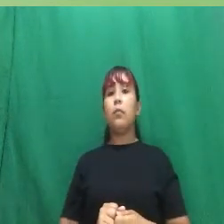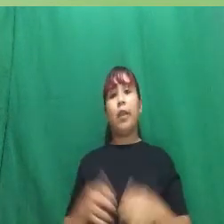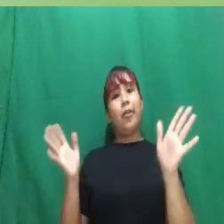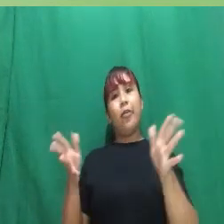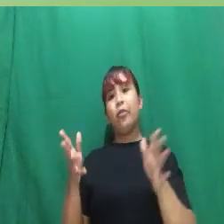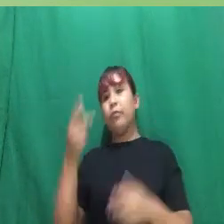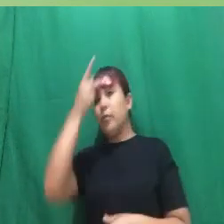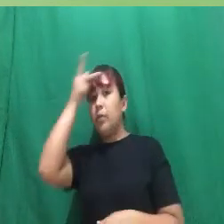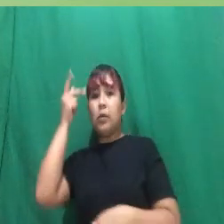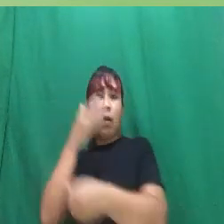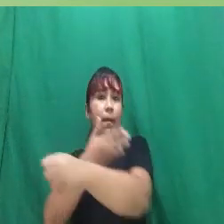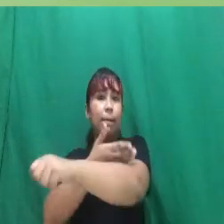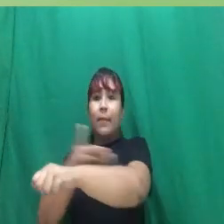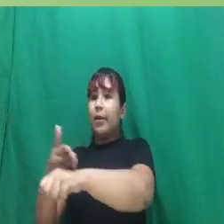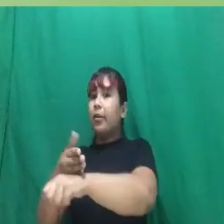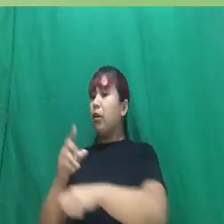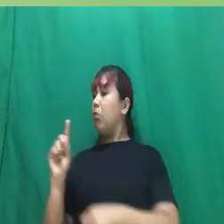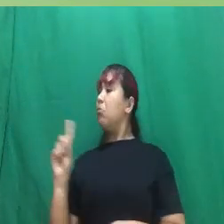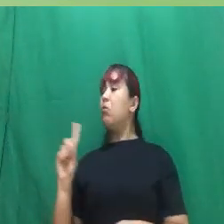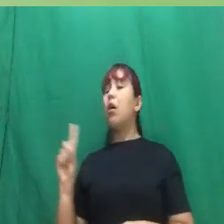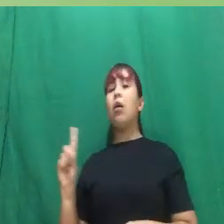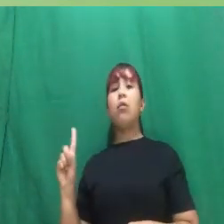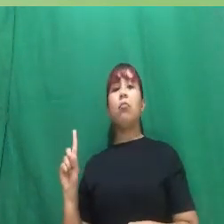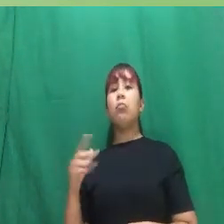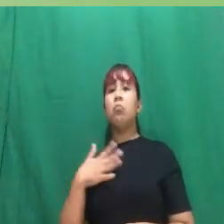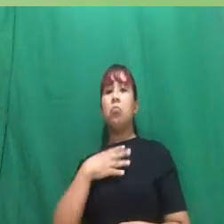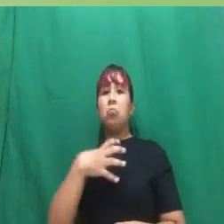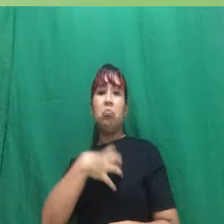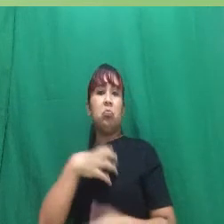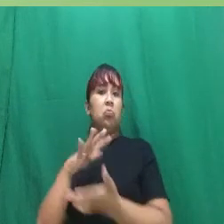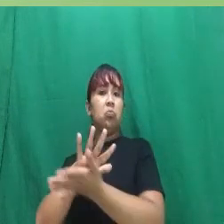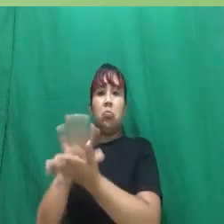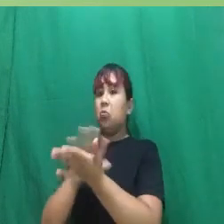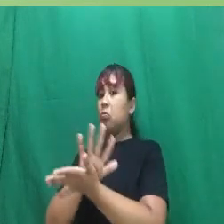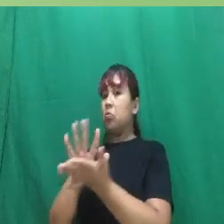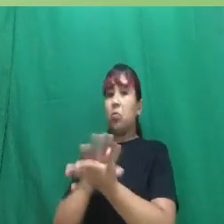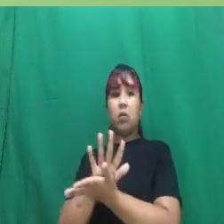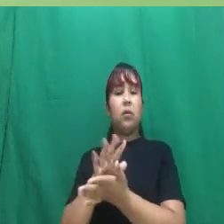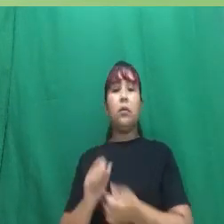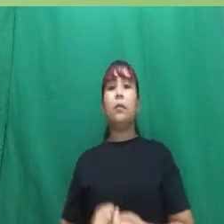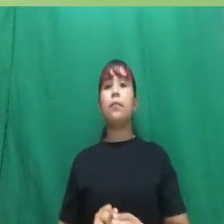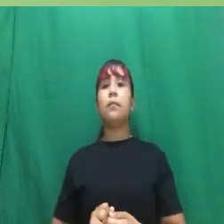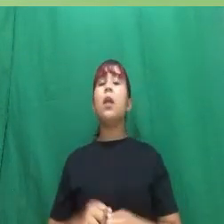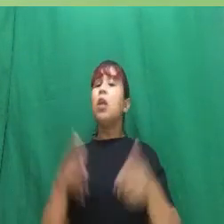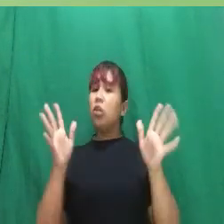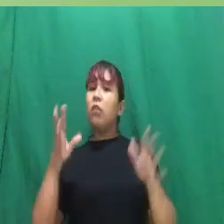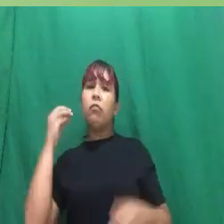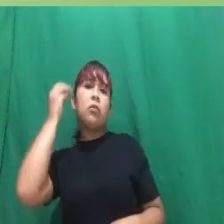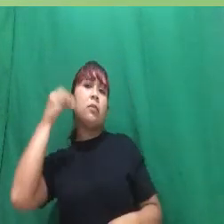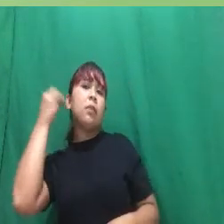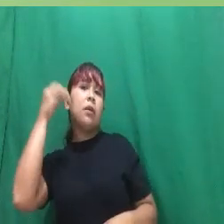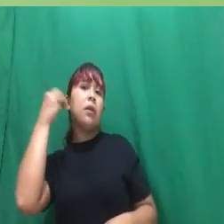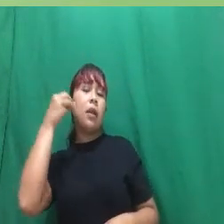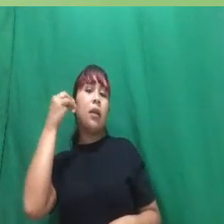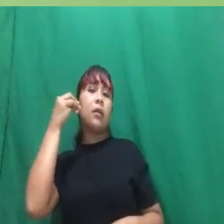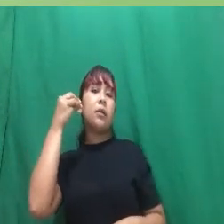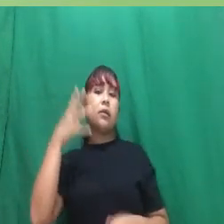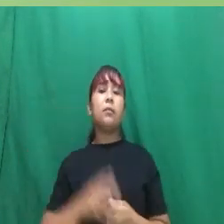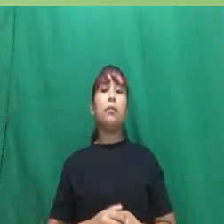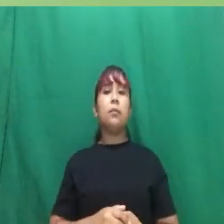isso, então, filho, eu como professor, como educador, eu acredito é na educação, é